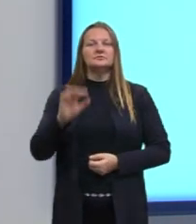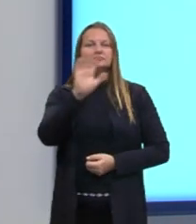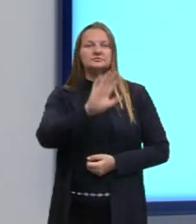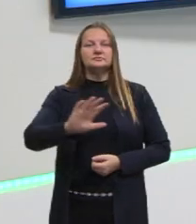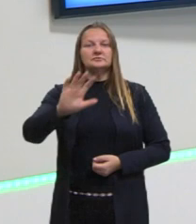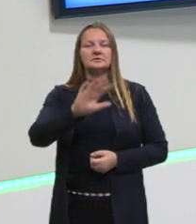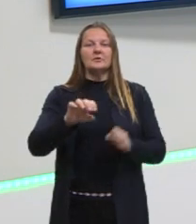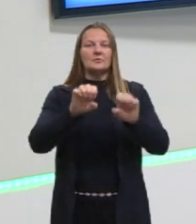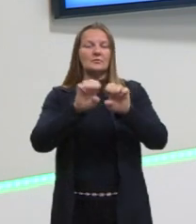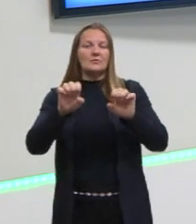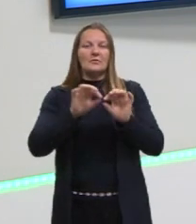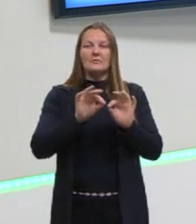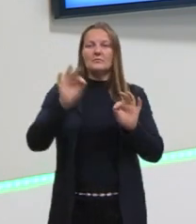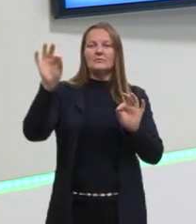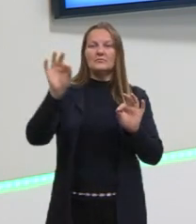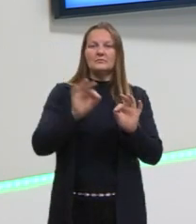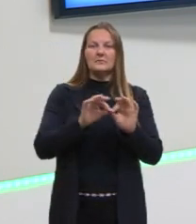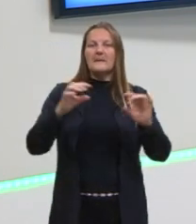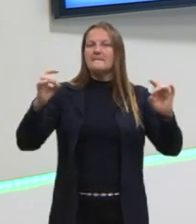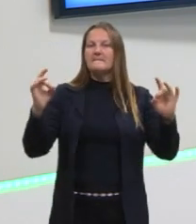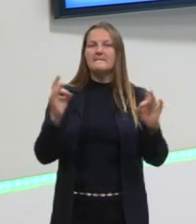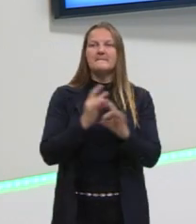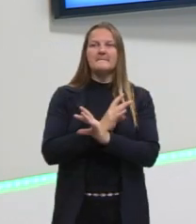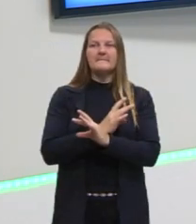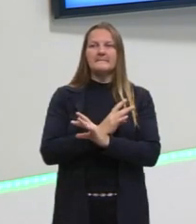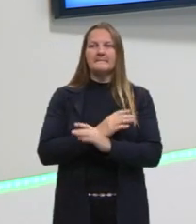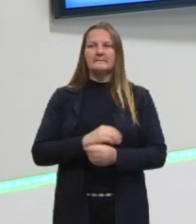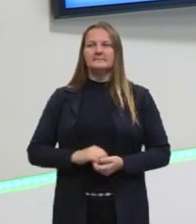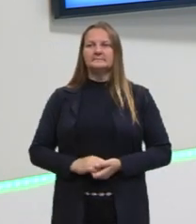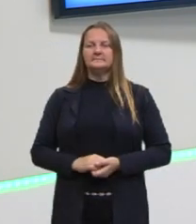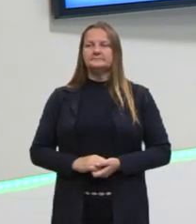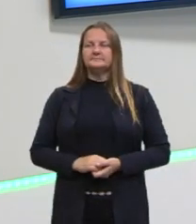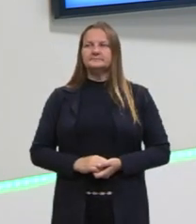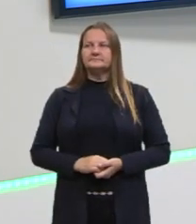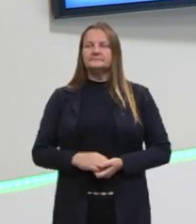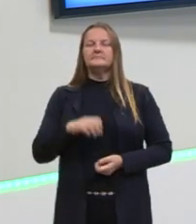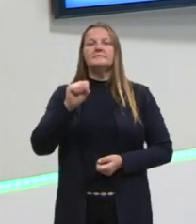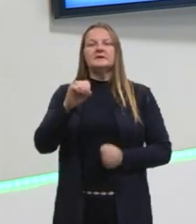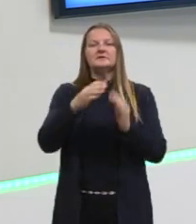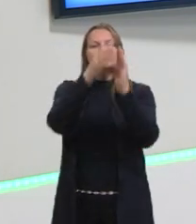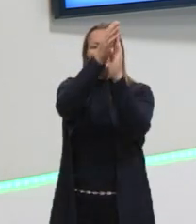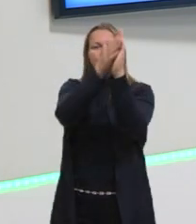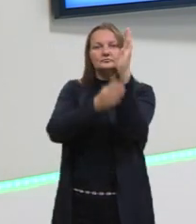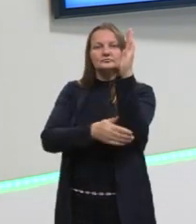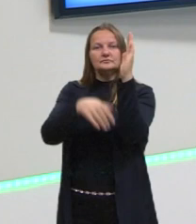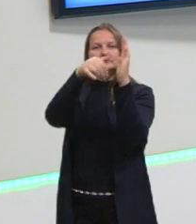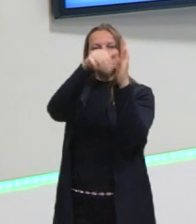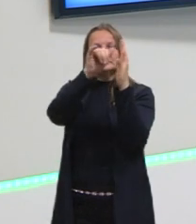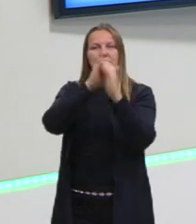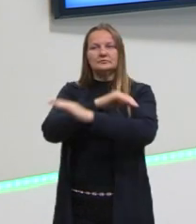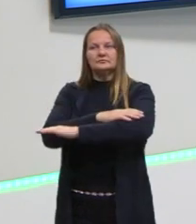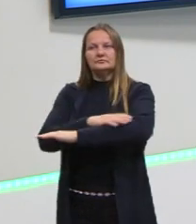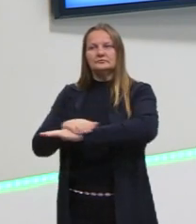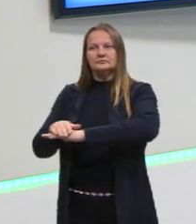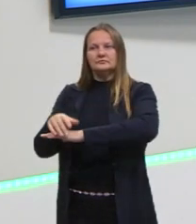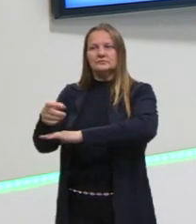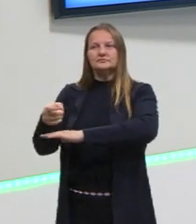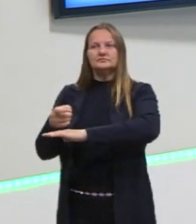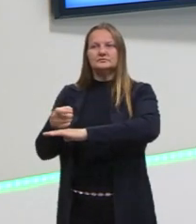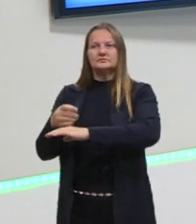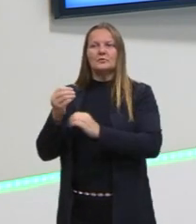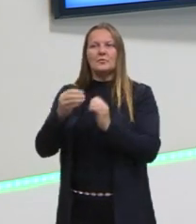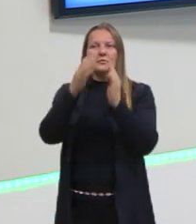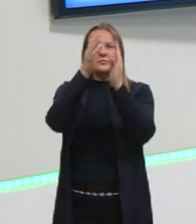da nossa reta Prontinho se a gente quer colocar em um plano cartesiano né como é que nós faríamos